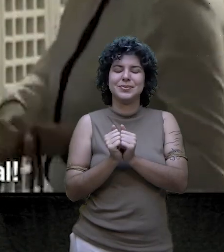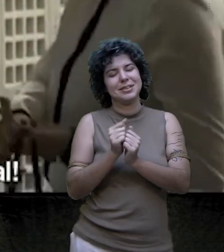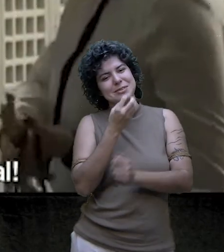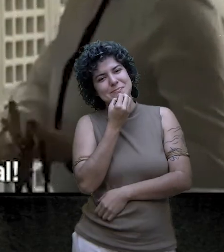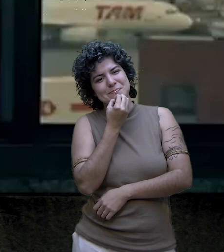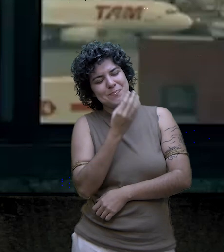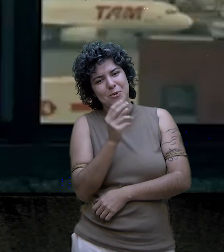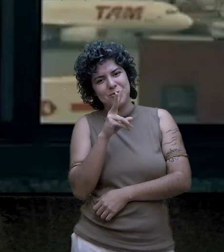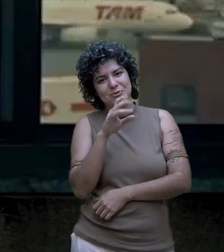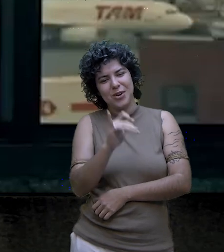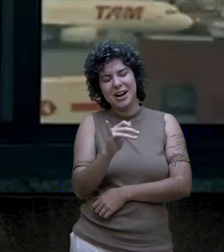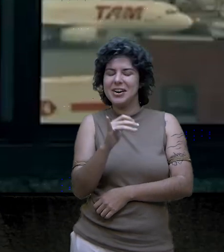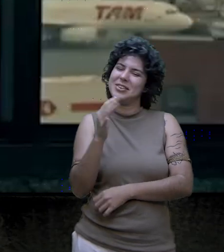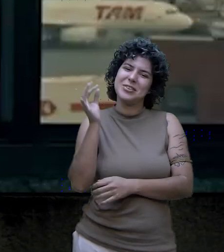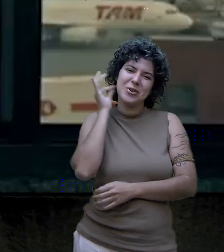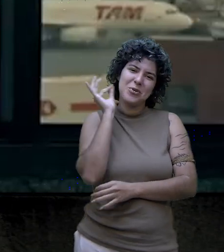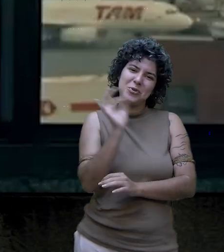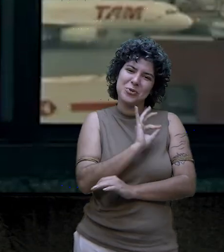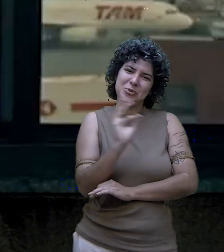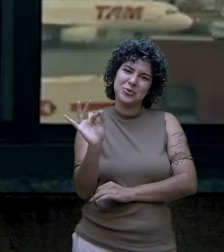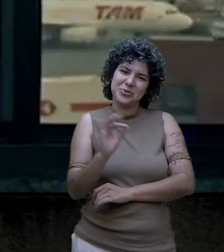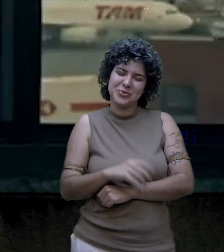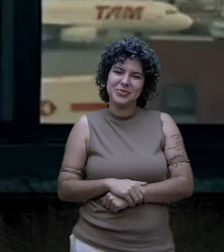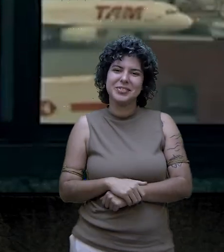Que ótimo, né?